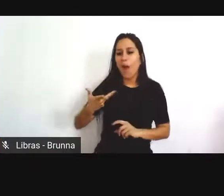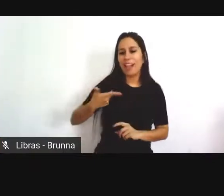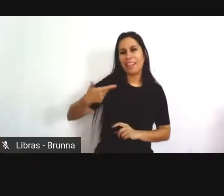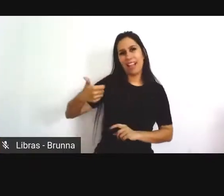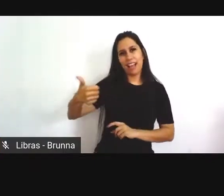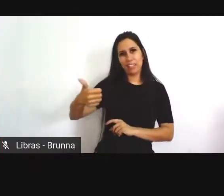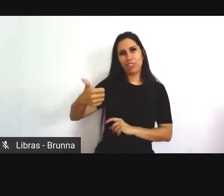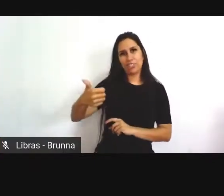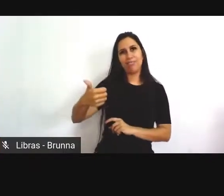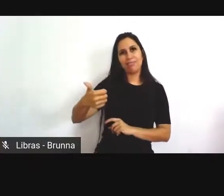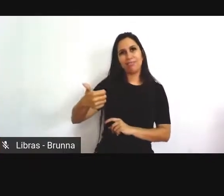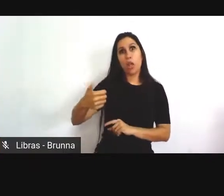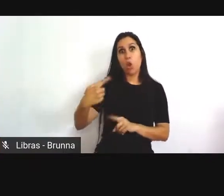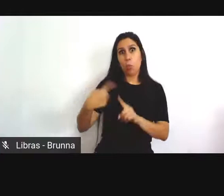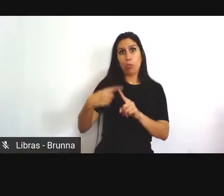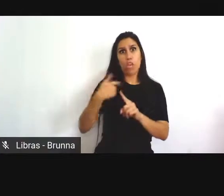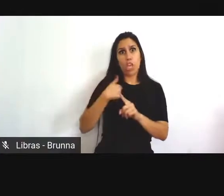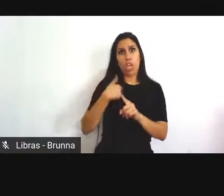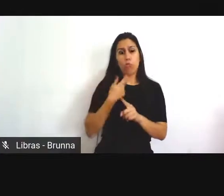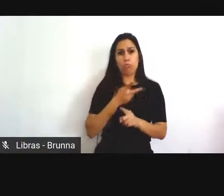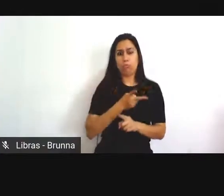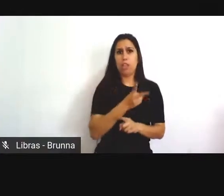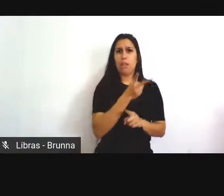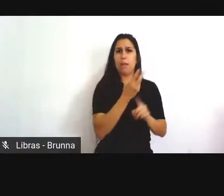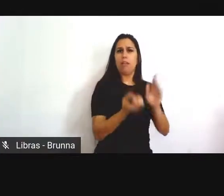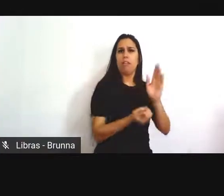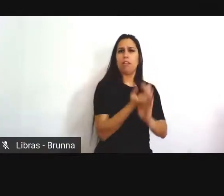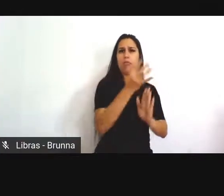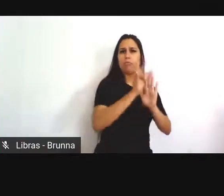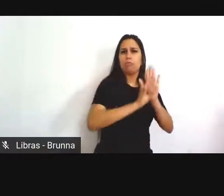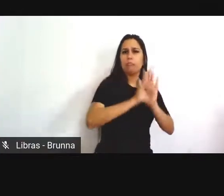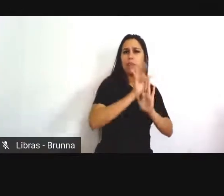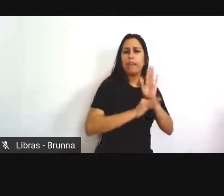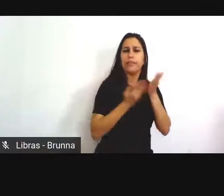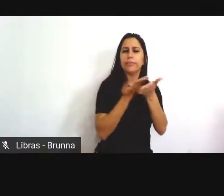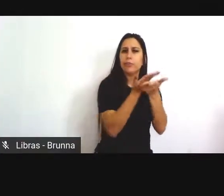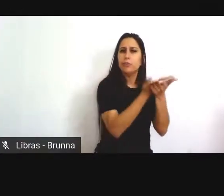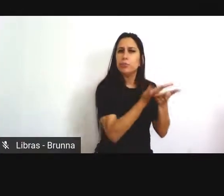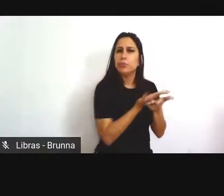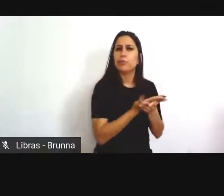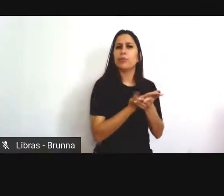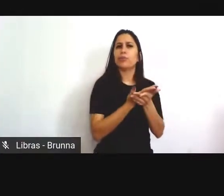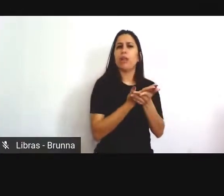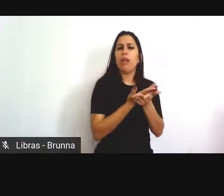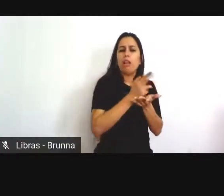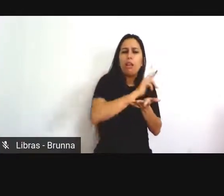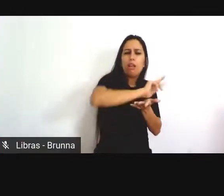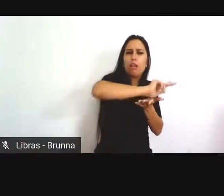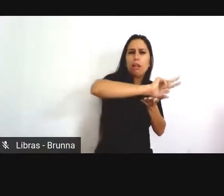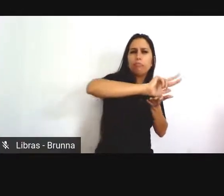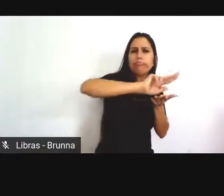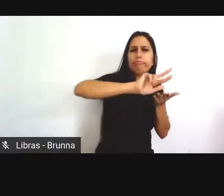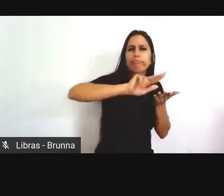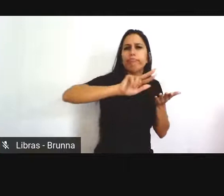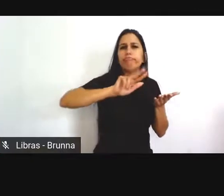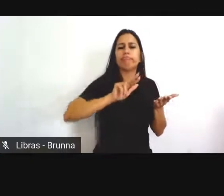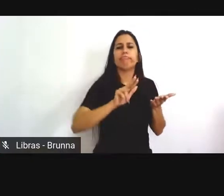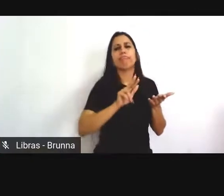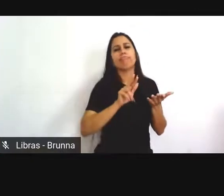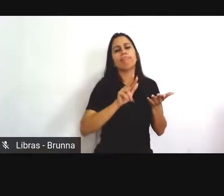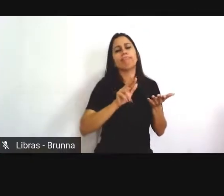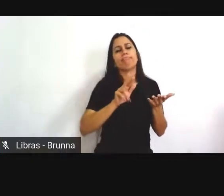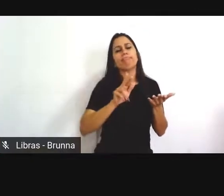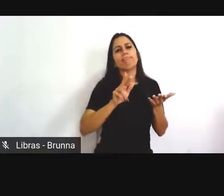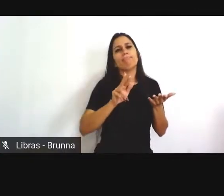faço estudos ou textos, né, projetos de lei, né, me deu uma